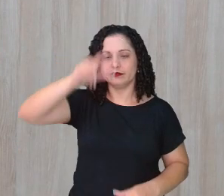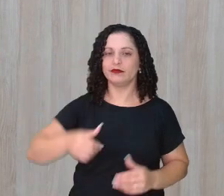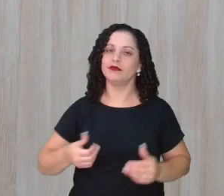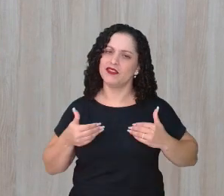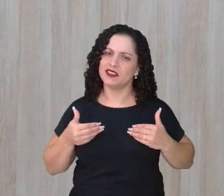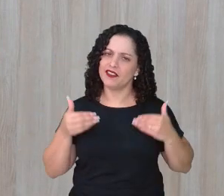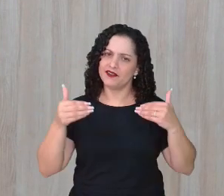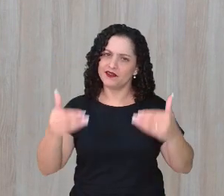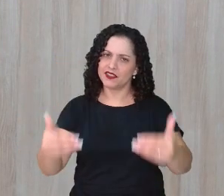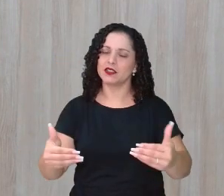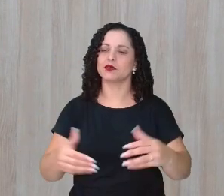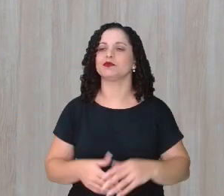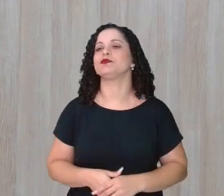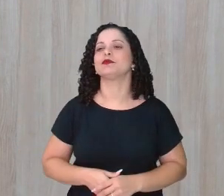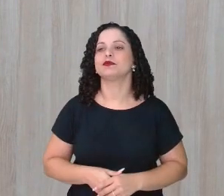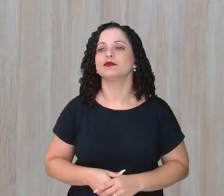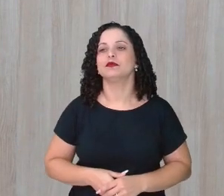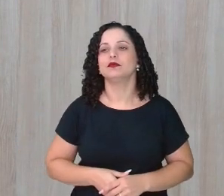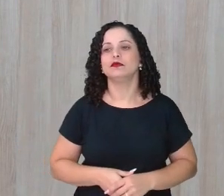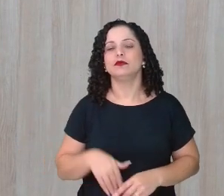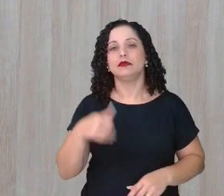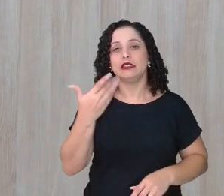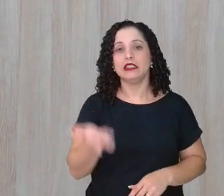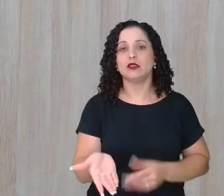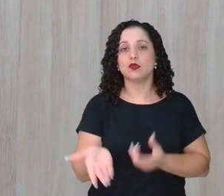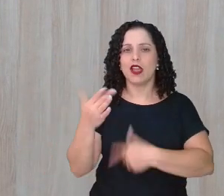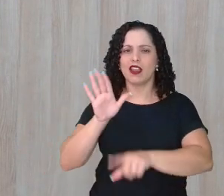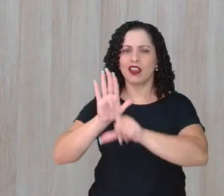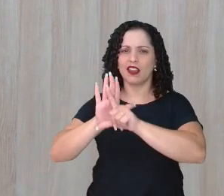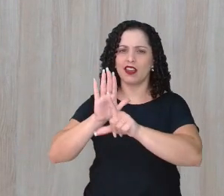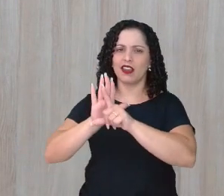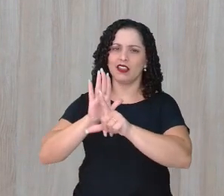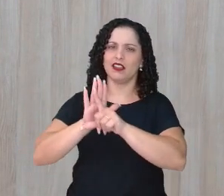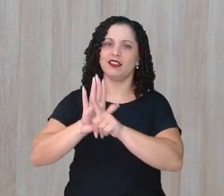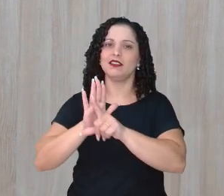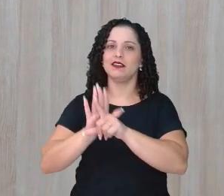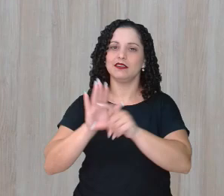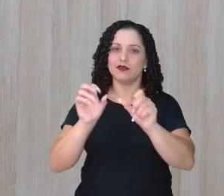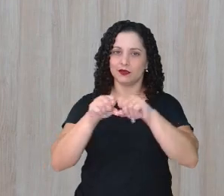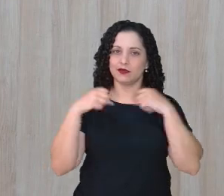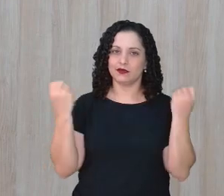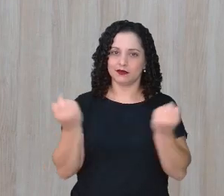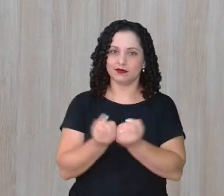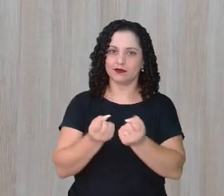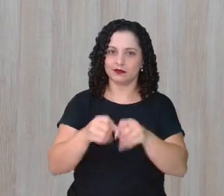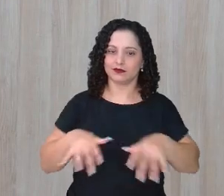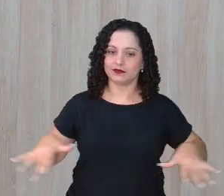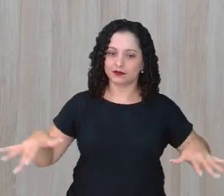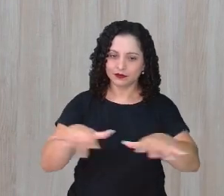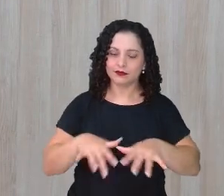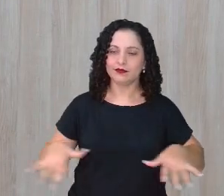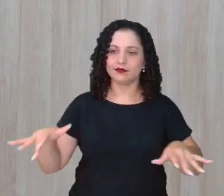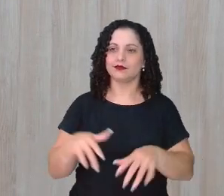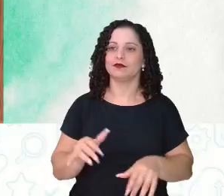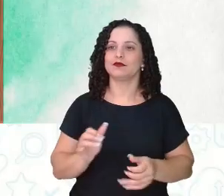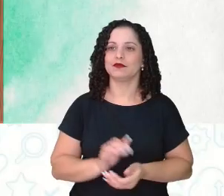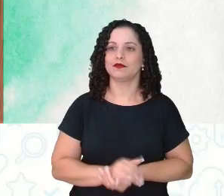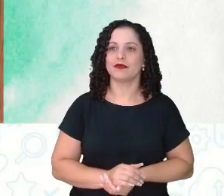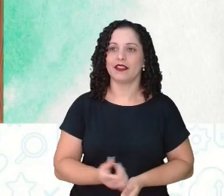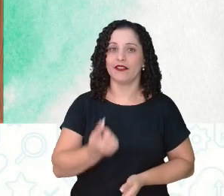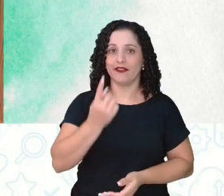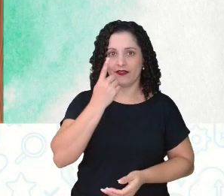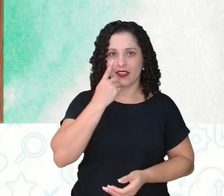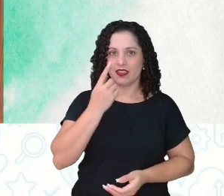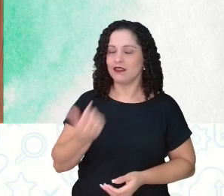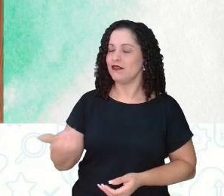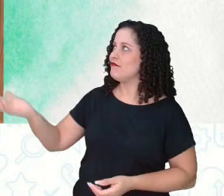avanço que é uma forma, né, de lei de amparo social, ok? Olha aí a guilhotina